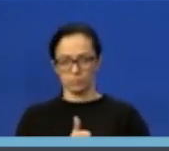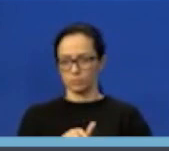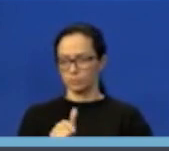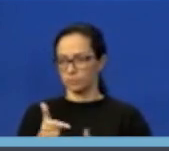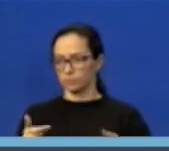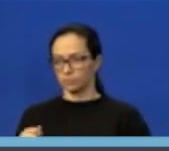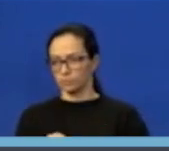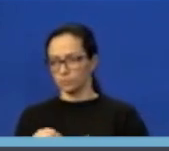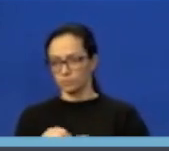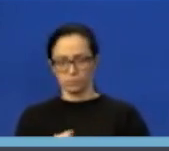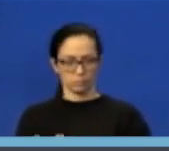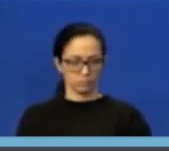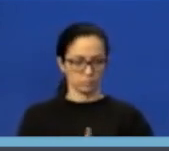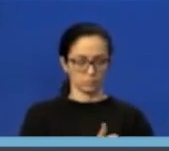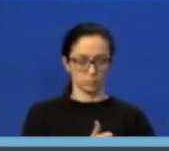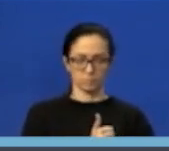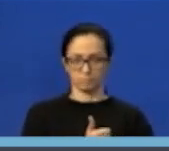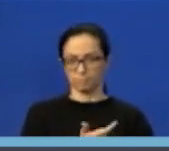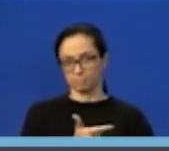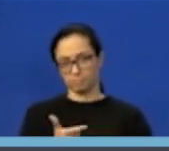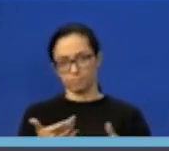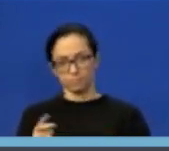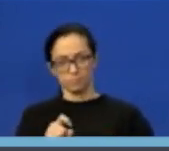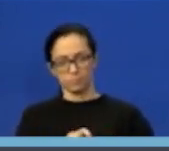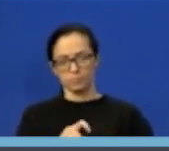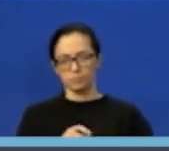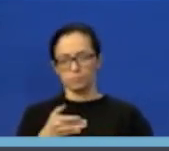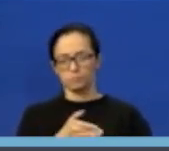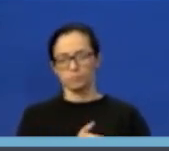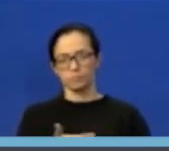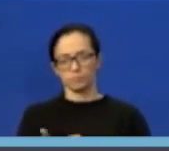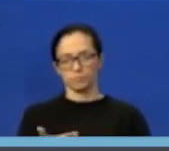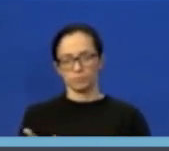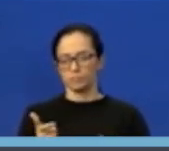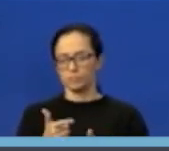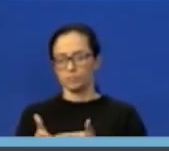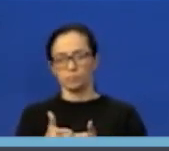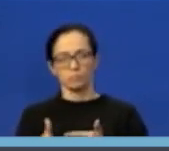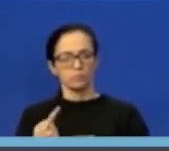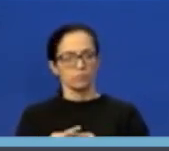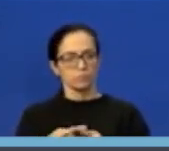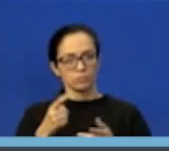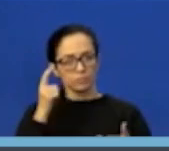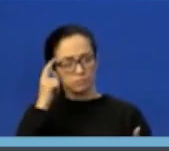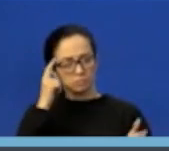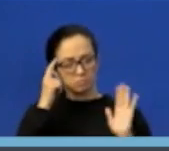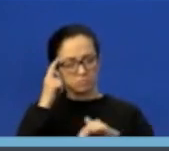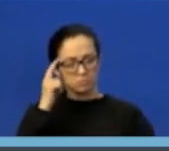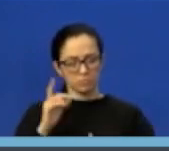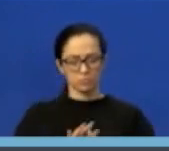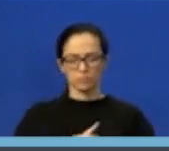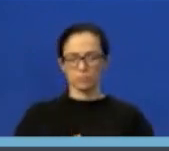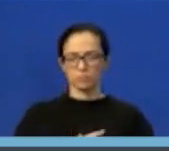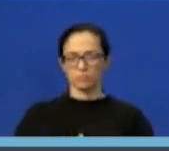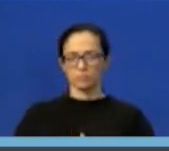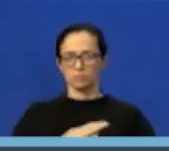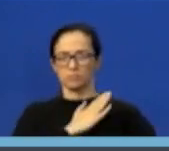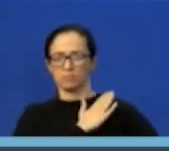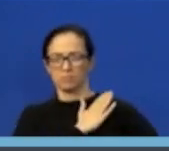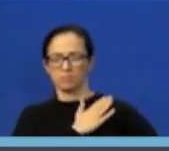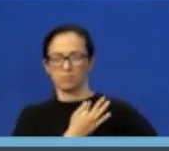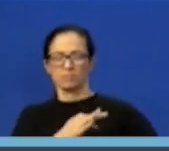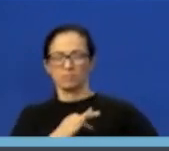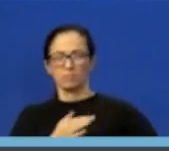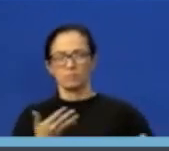saúde, um médico não especialista específico para essa área, pensando que, por exemplo, ela está com uma doença da coluna, ela